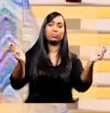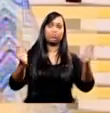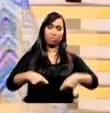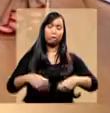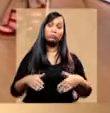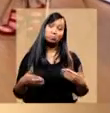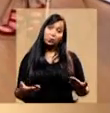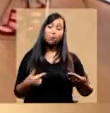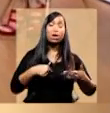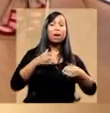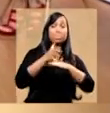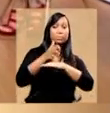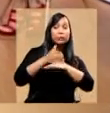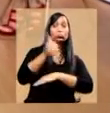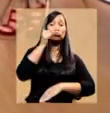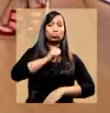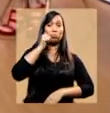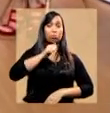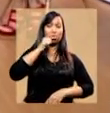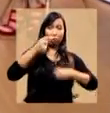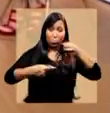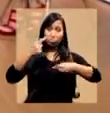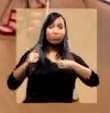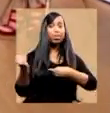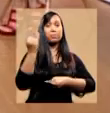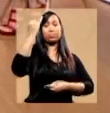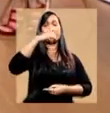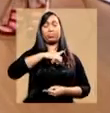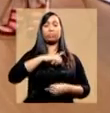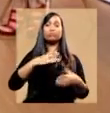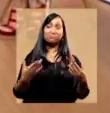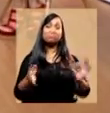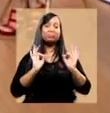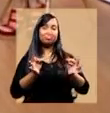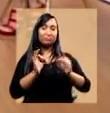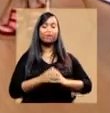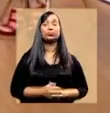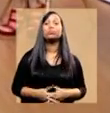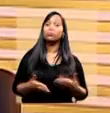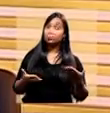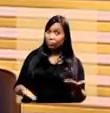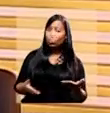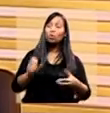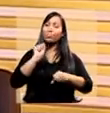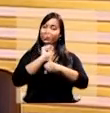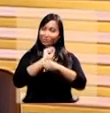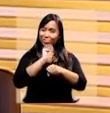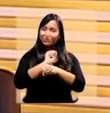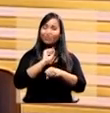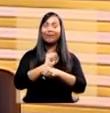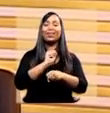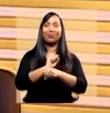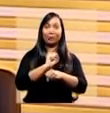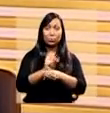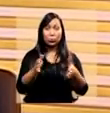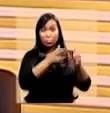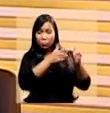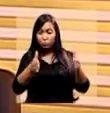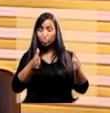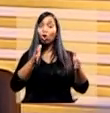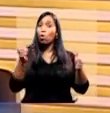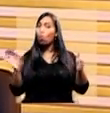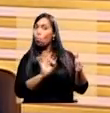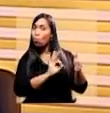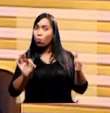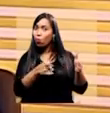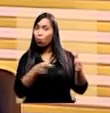mais, né? Eu acho que a participação da mulher na política é fundamental. Perfeito. Gente, a gente faz um intervalinho agora. Esse primeiro bloco